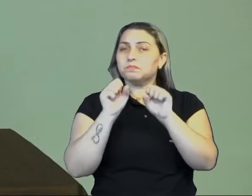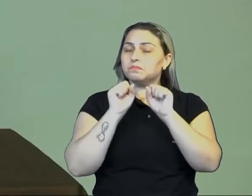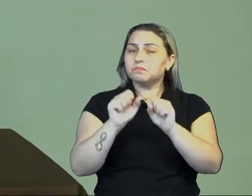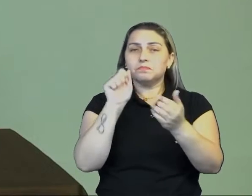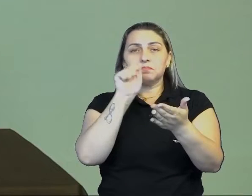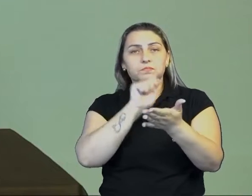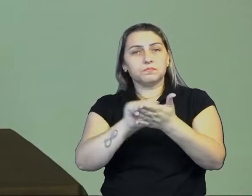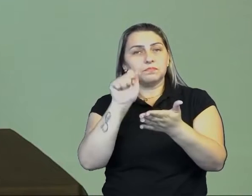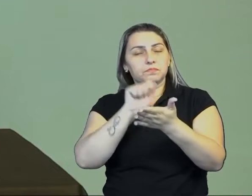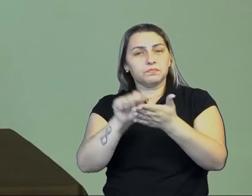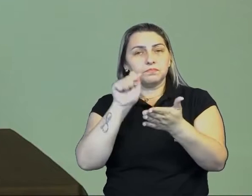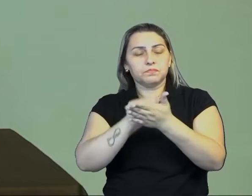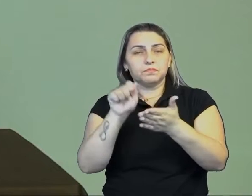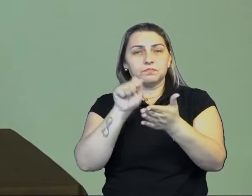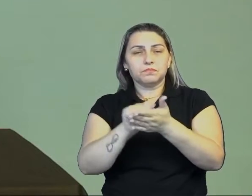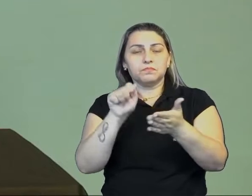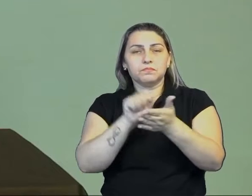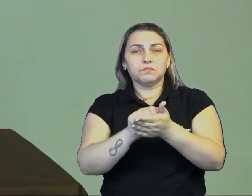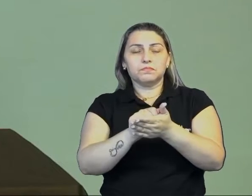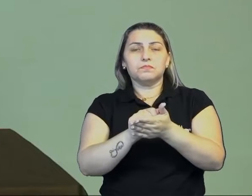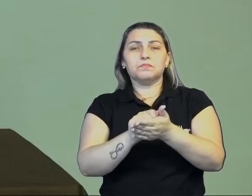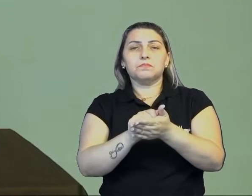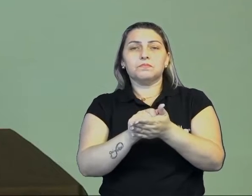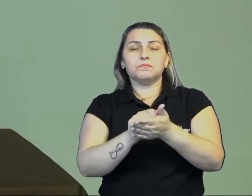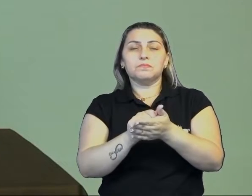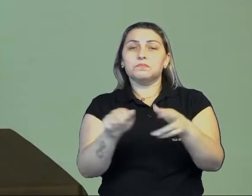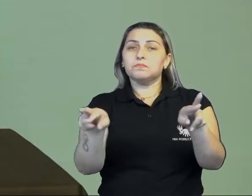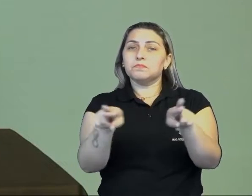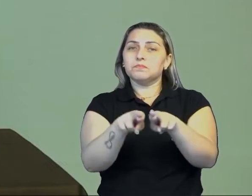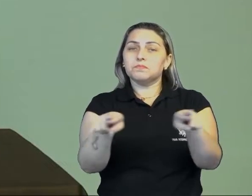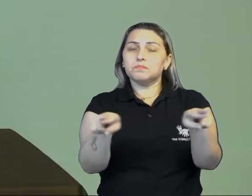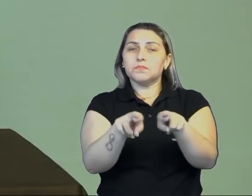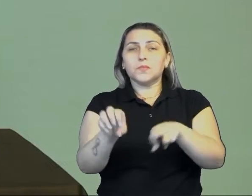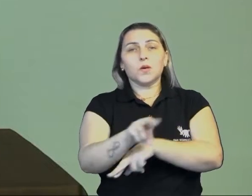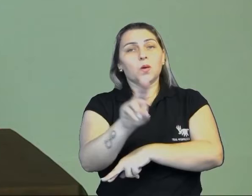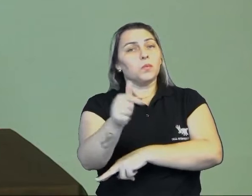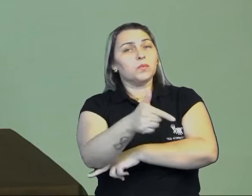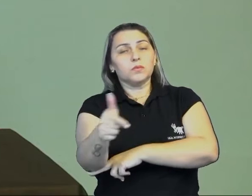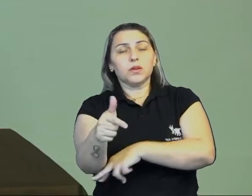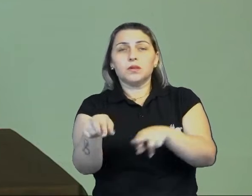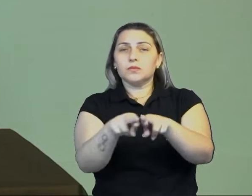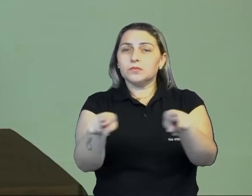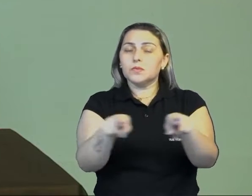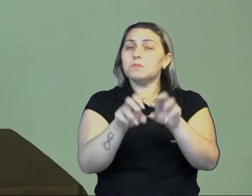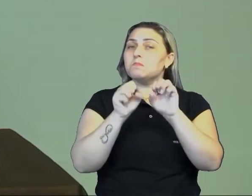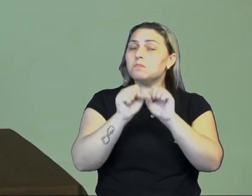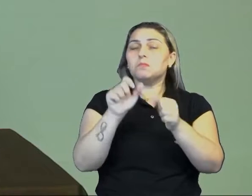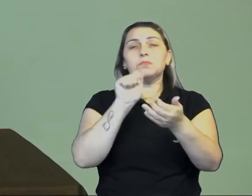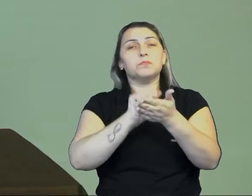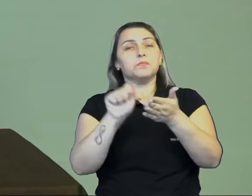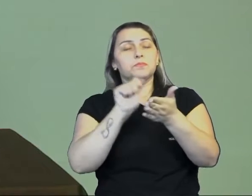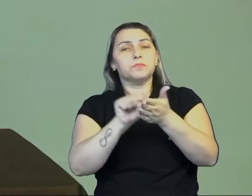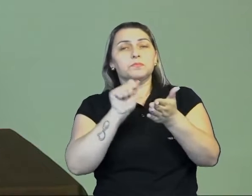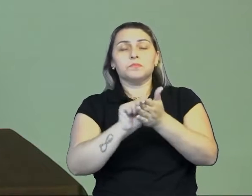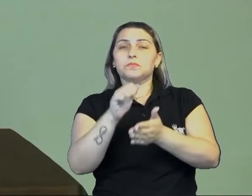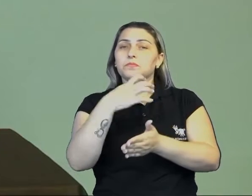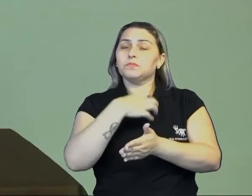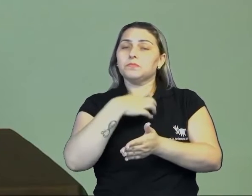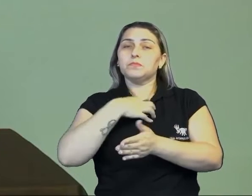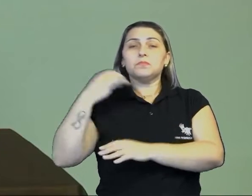ser escrito ele pode conter rimas ou não. Também pode ser escrito de uma